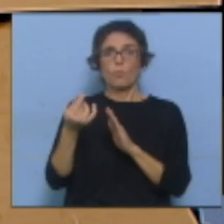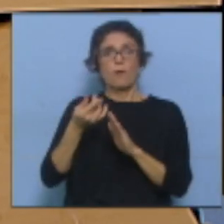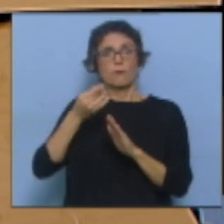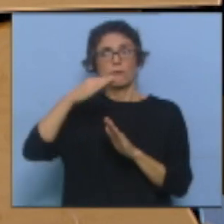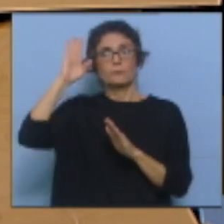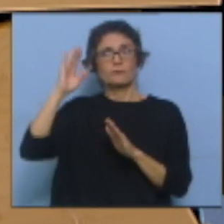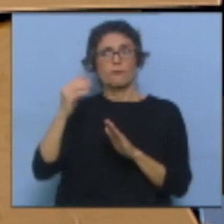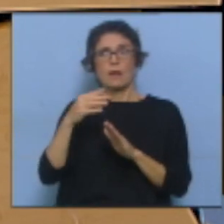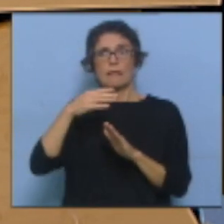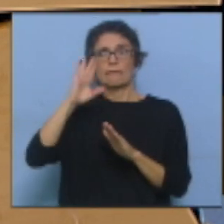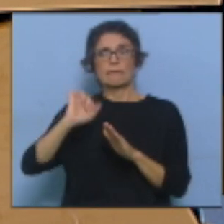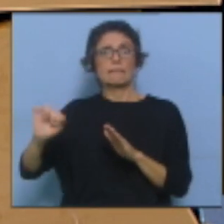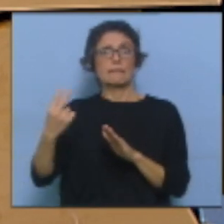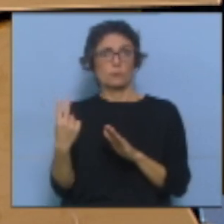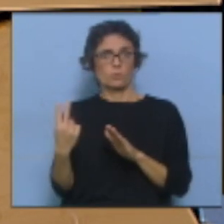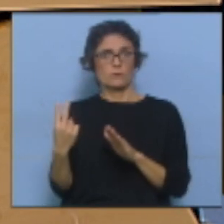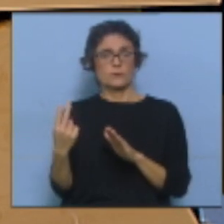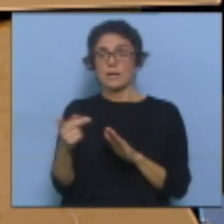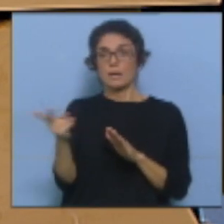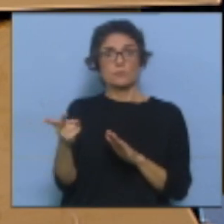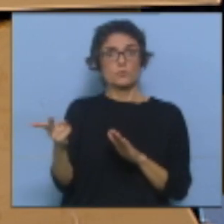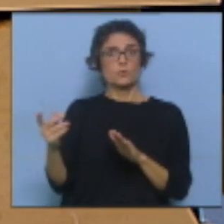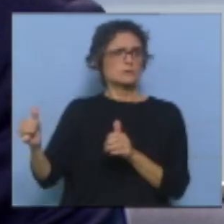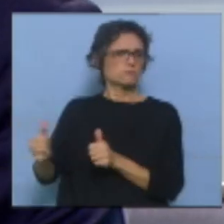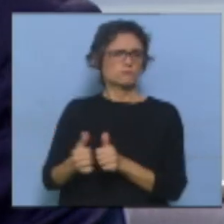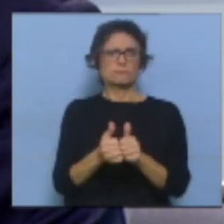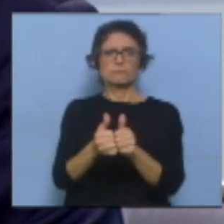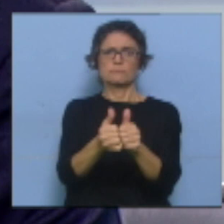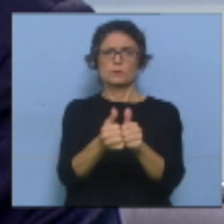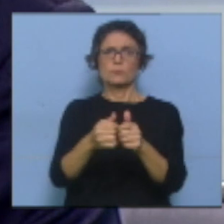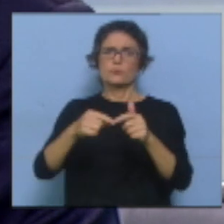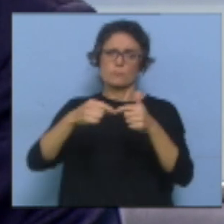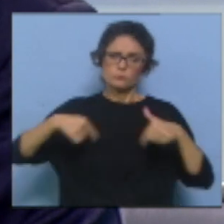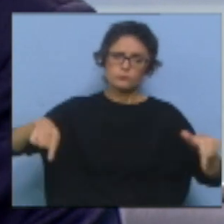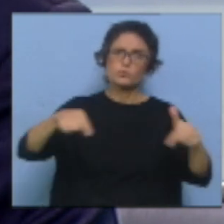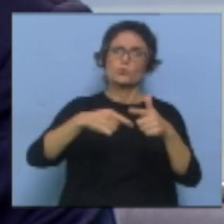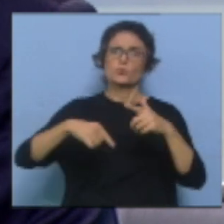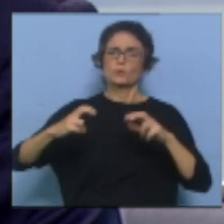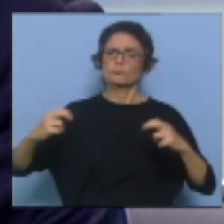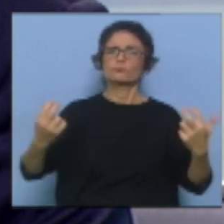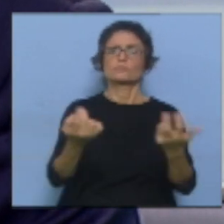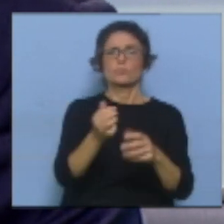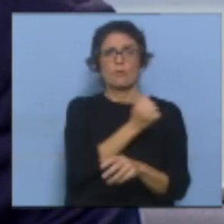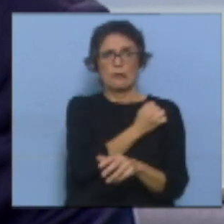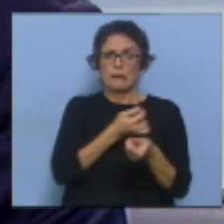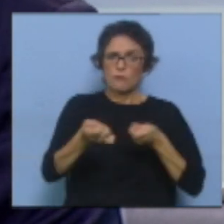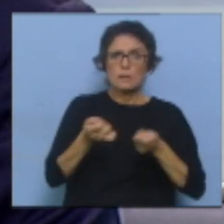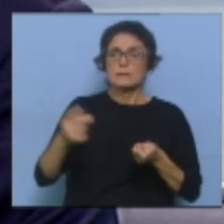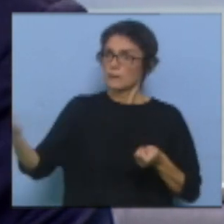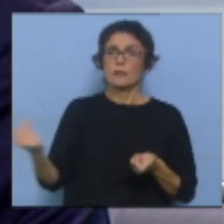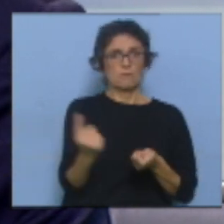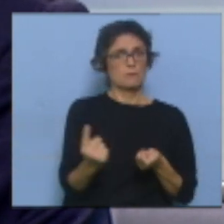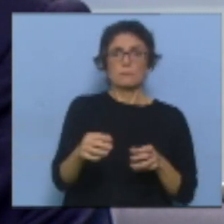quase, e eles tinham acompanhado o processo todo, ou seja, as reuniões lá em casa, os outros casais, as outras que partilhavam a